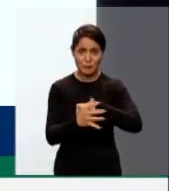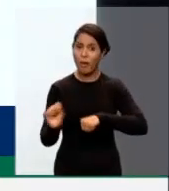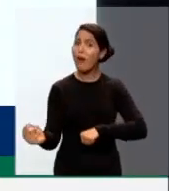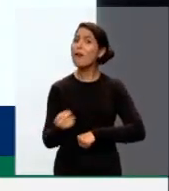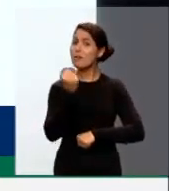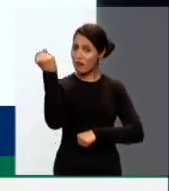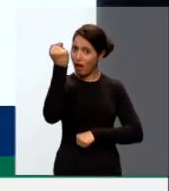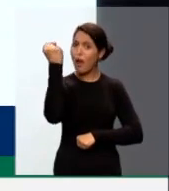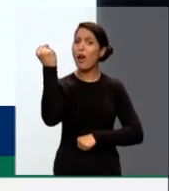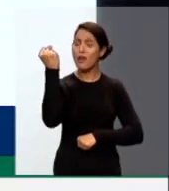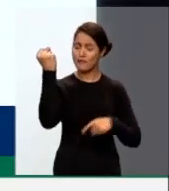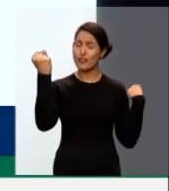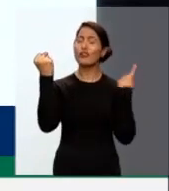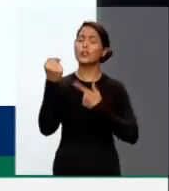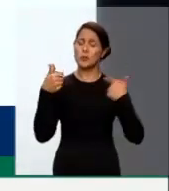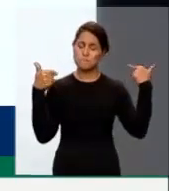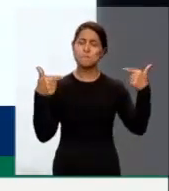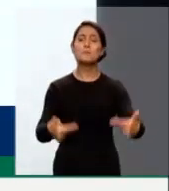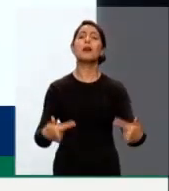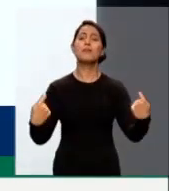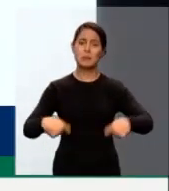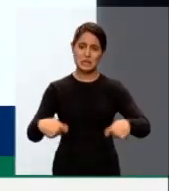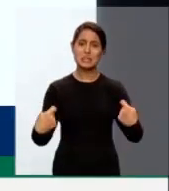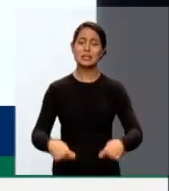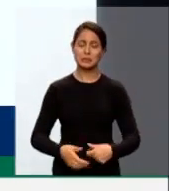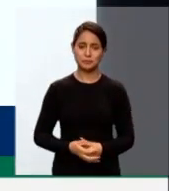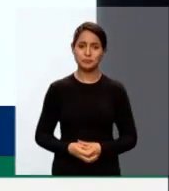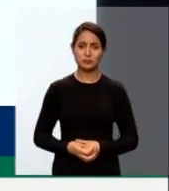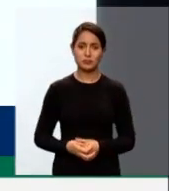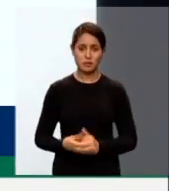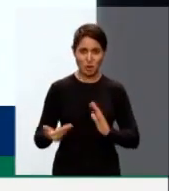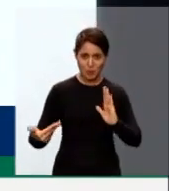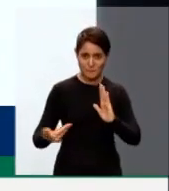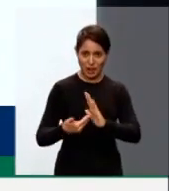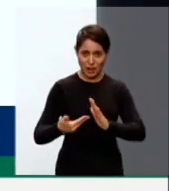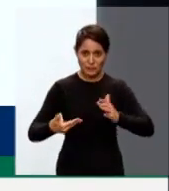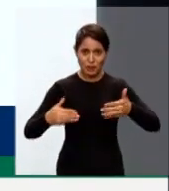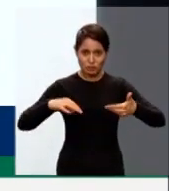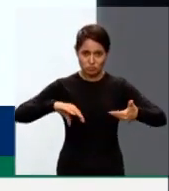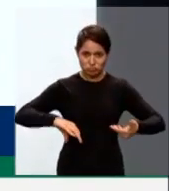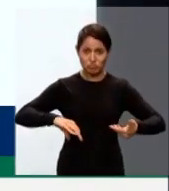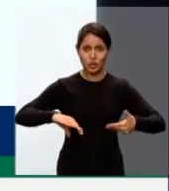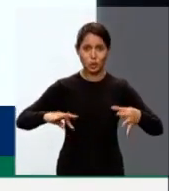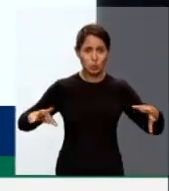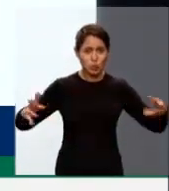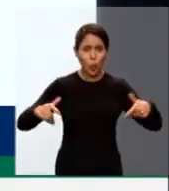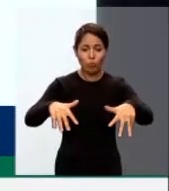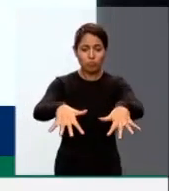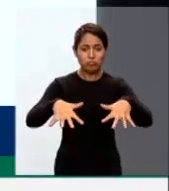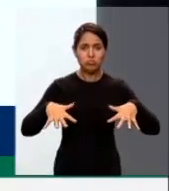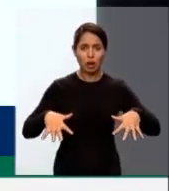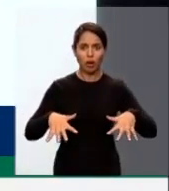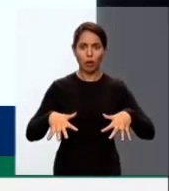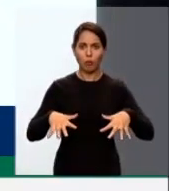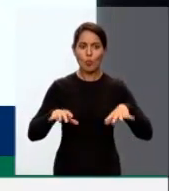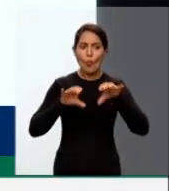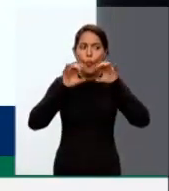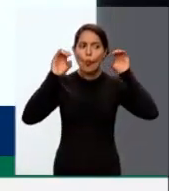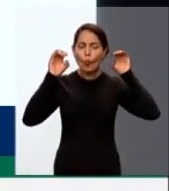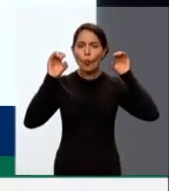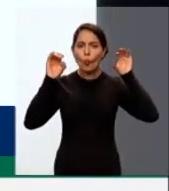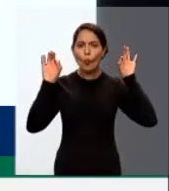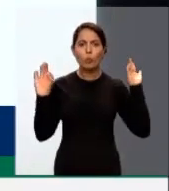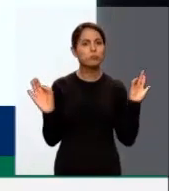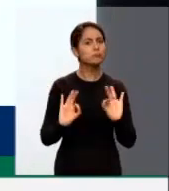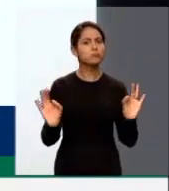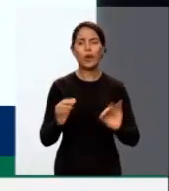gente sabe que o parlamento não pode se omitir, não pode ser espaço de silêncio diante